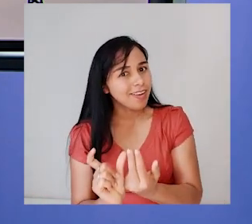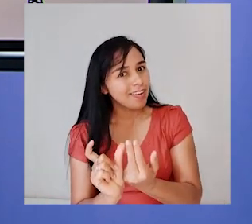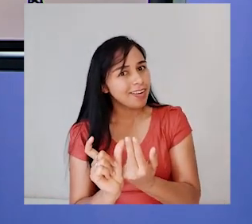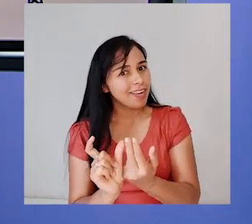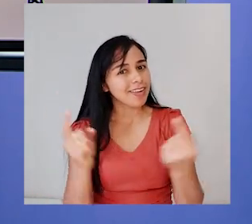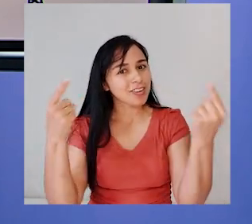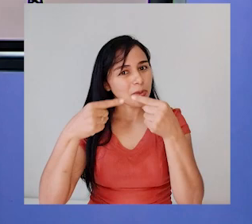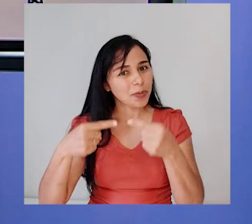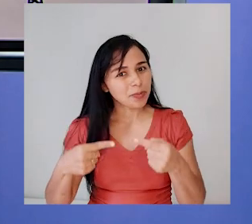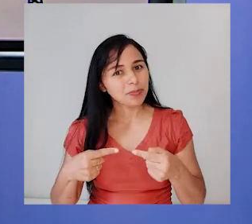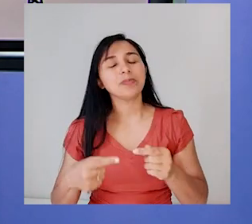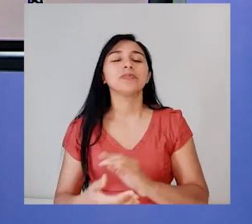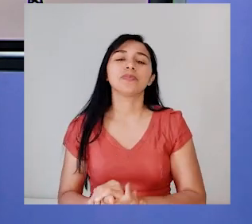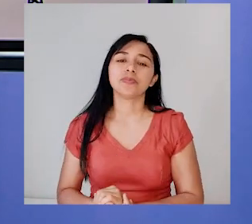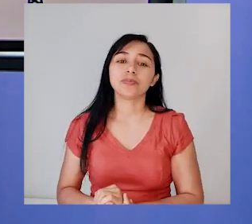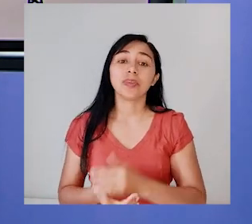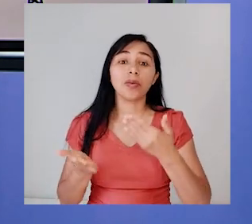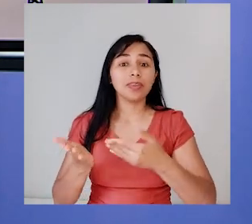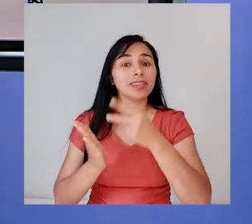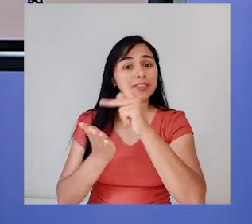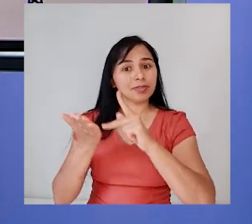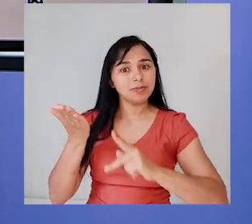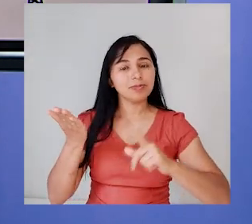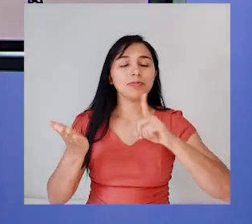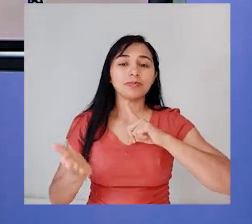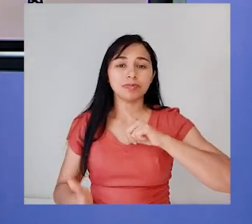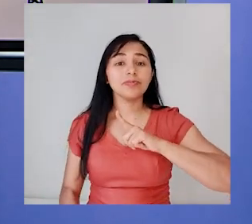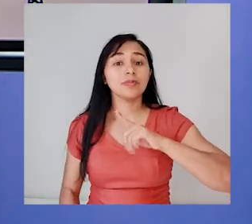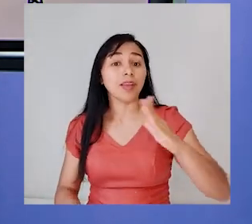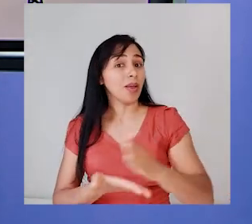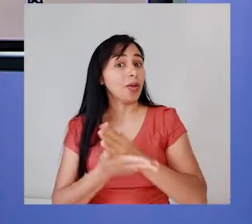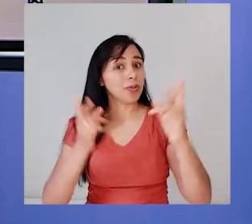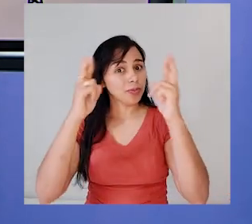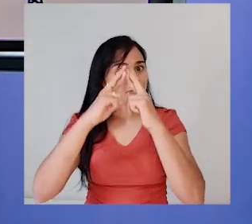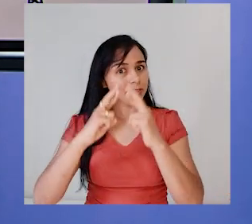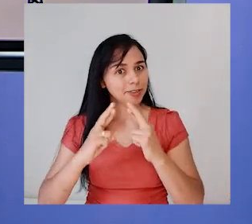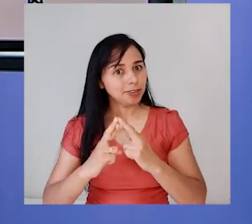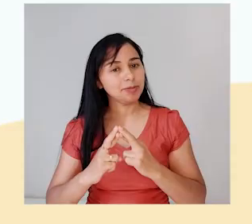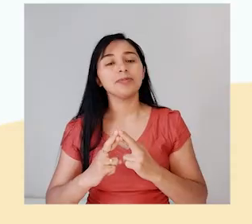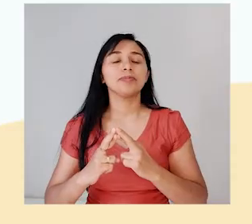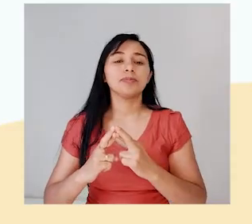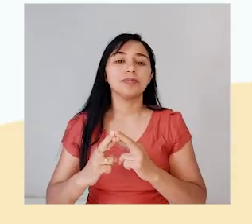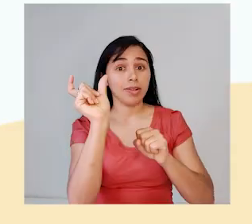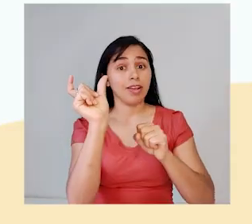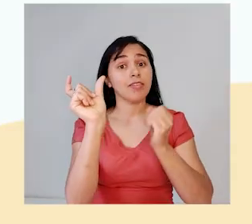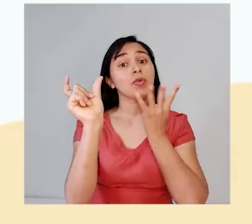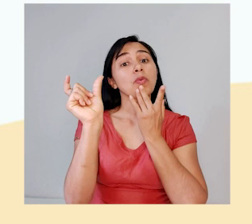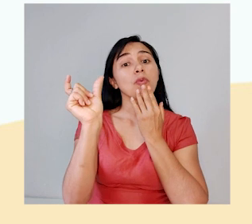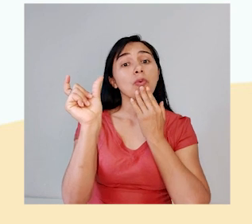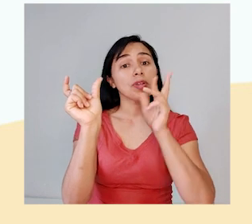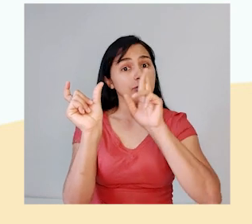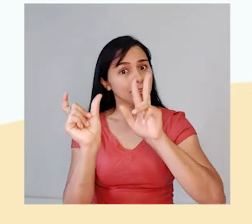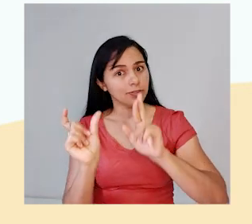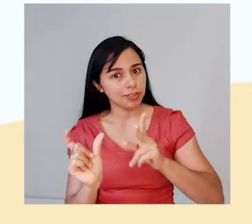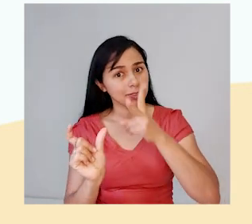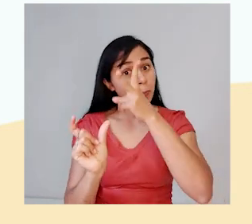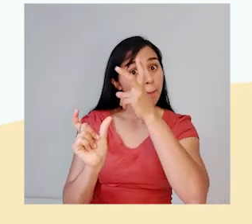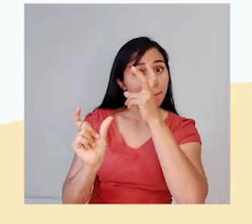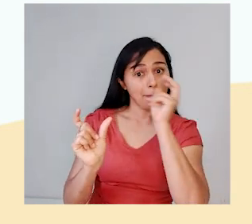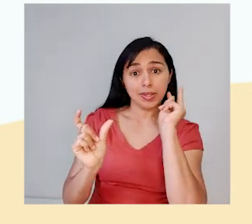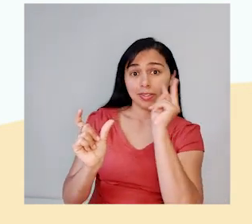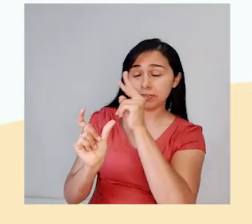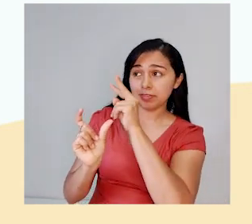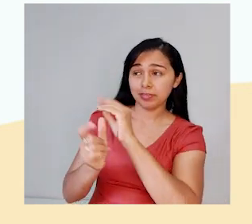algumas rimas sim. Eu separei aqui por cor as palavras que rimam. Temos pranto rimando com